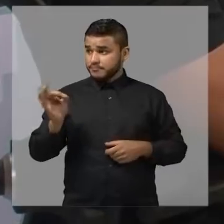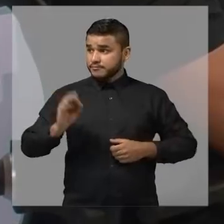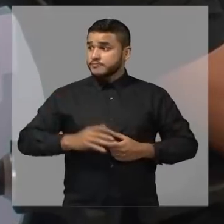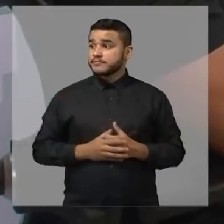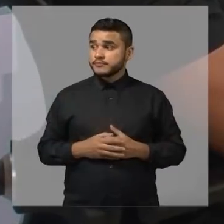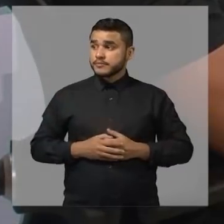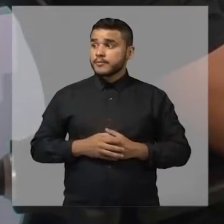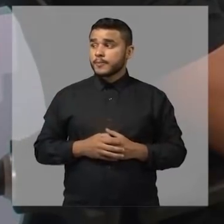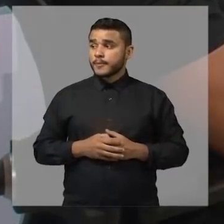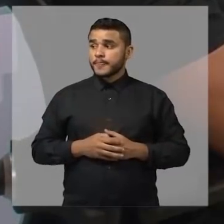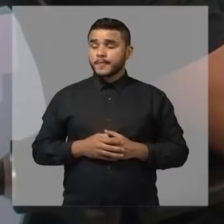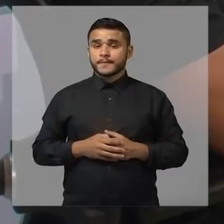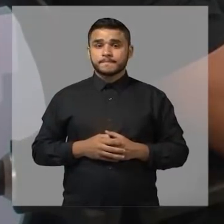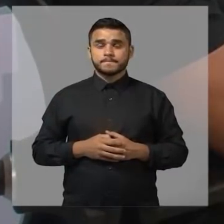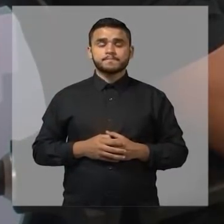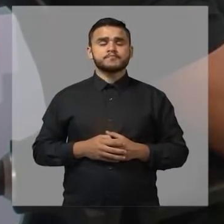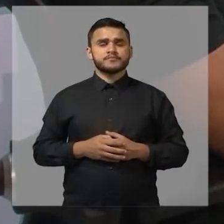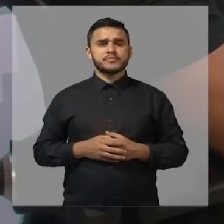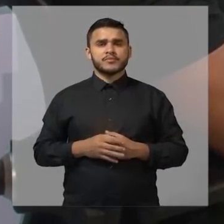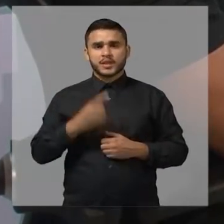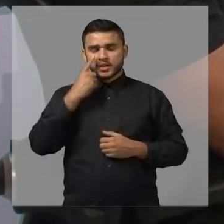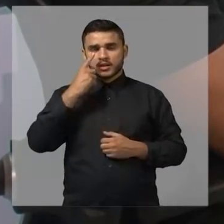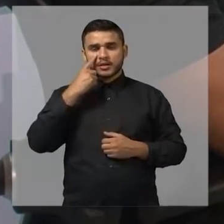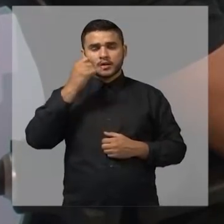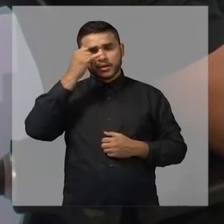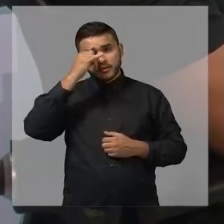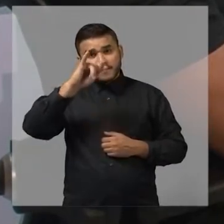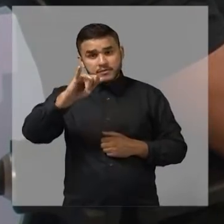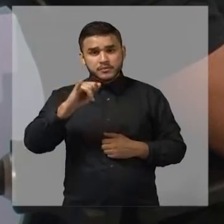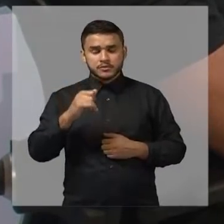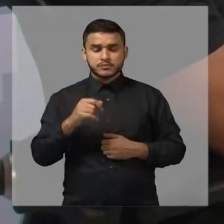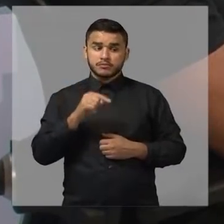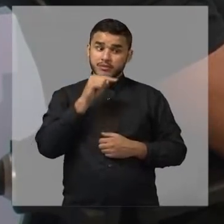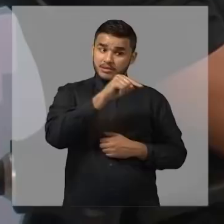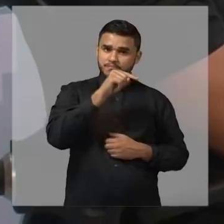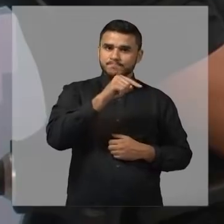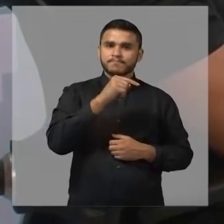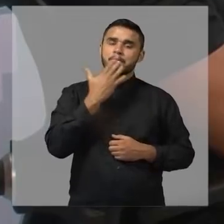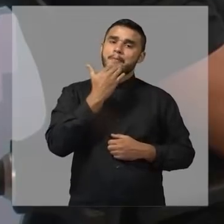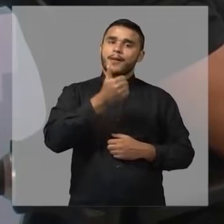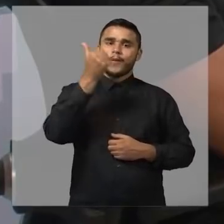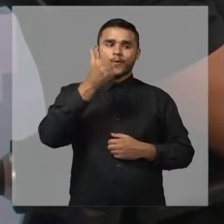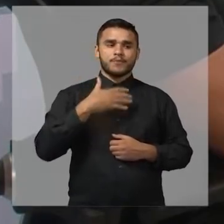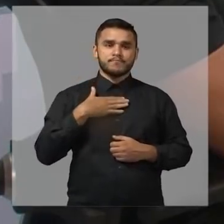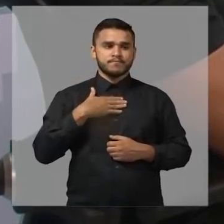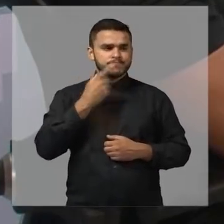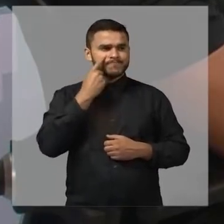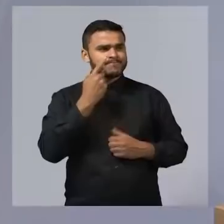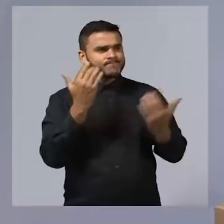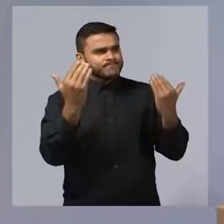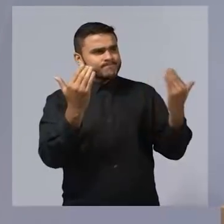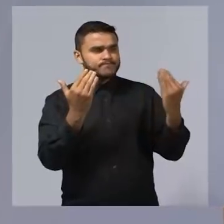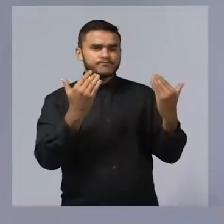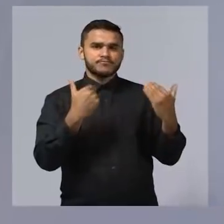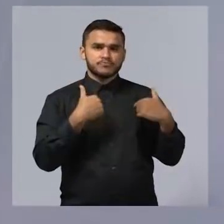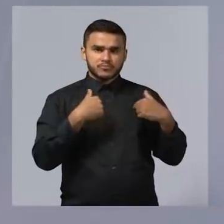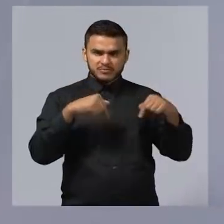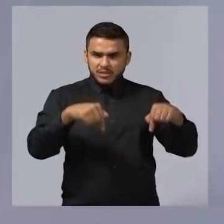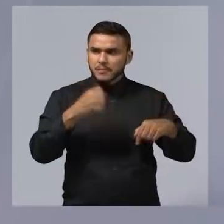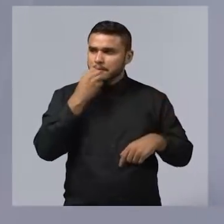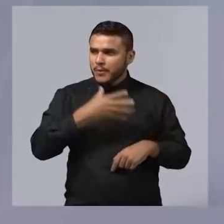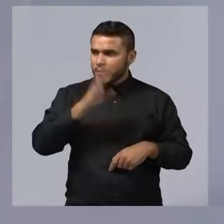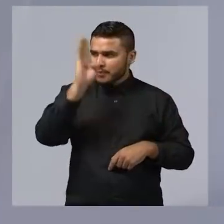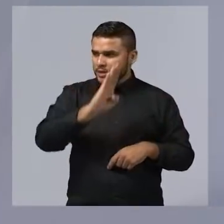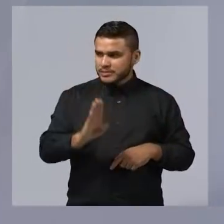a eficácia da prevenção primária está sendo eficiente no Brasil? O